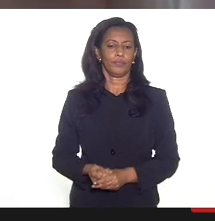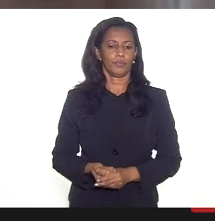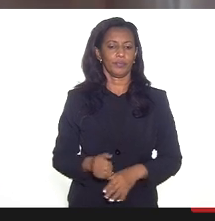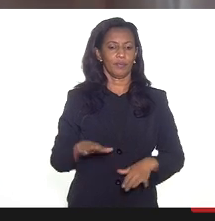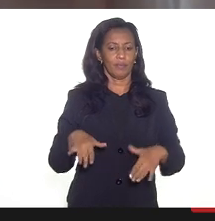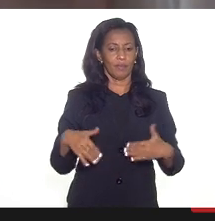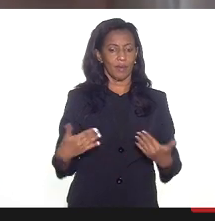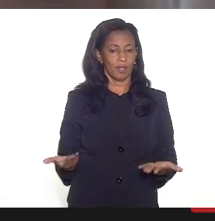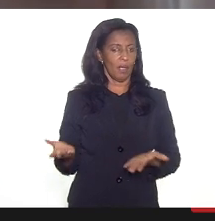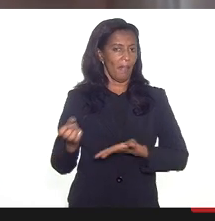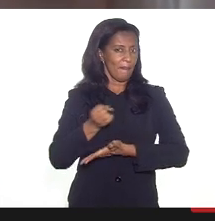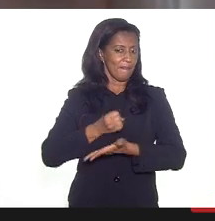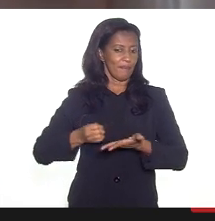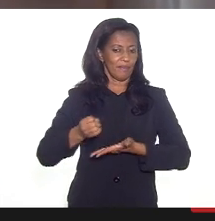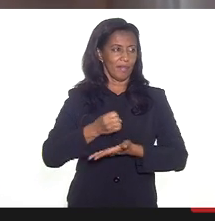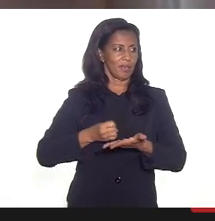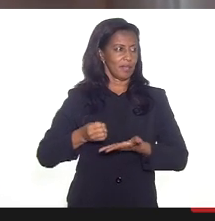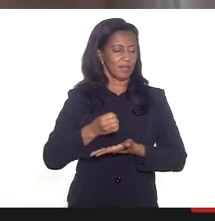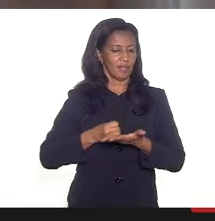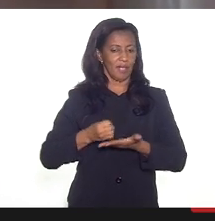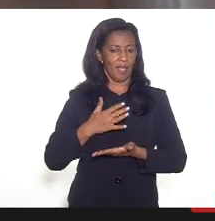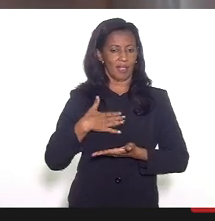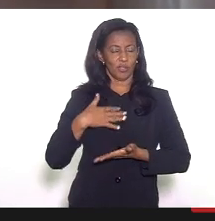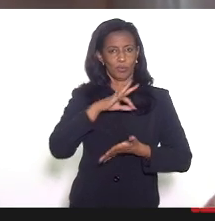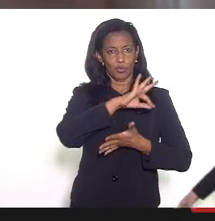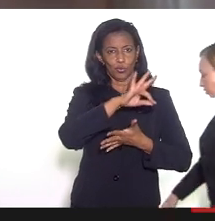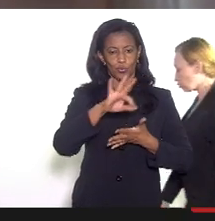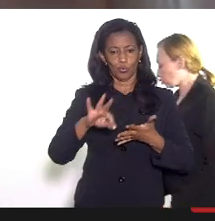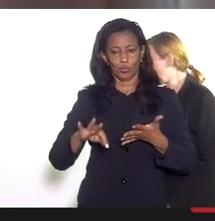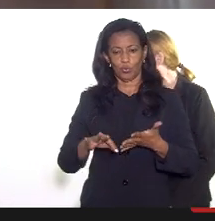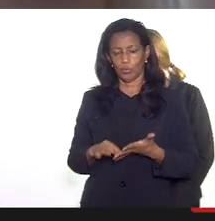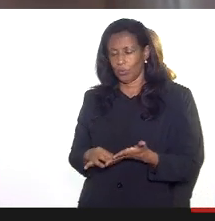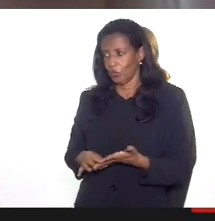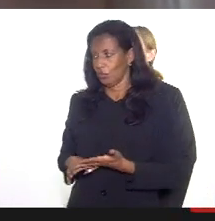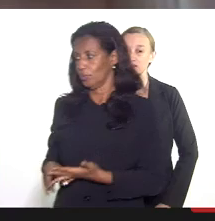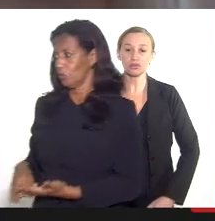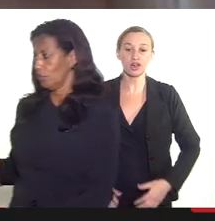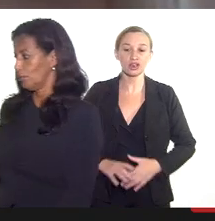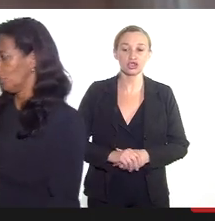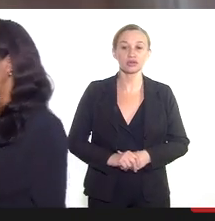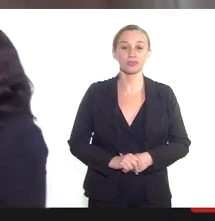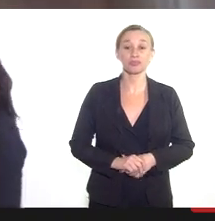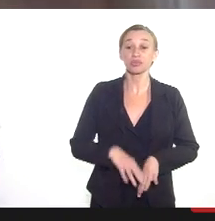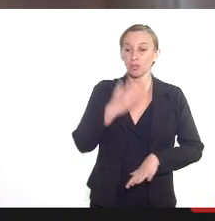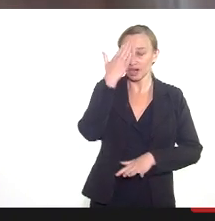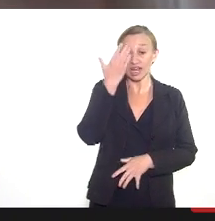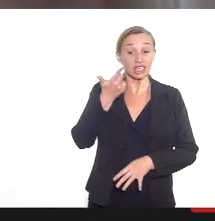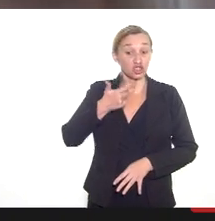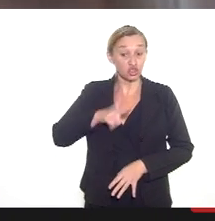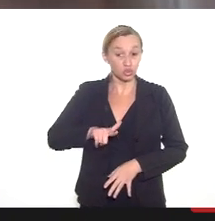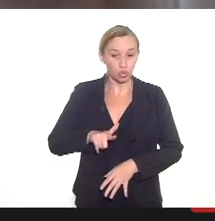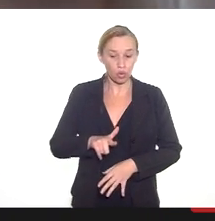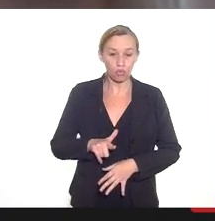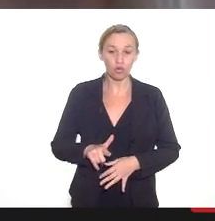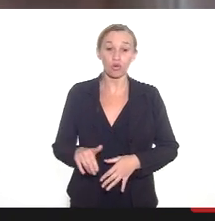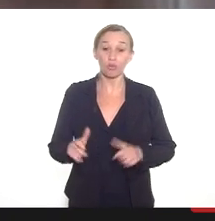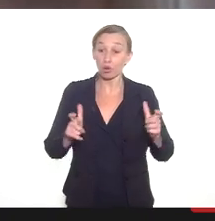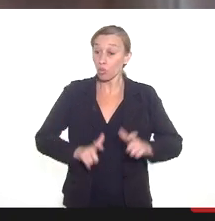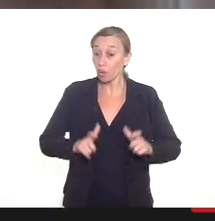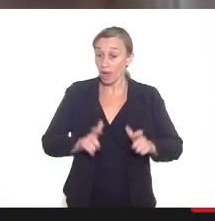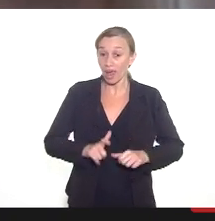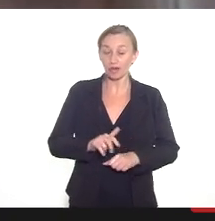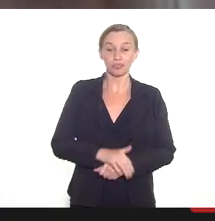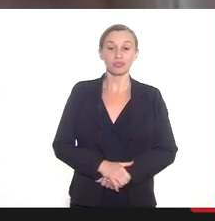Então, basicamente, eram essas as minhas colocações que eu queria fazer aqui. Muito obrigada de novo pelo espaço